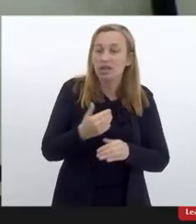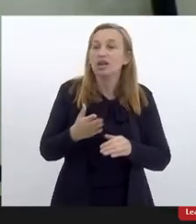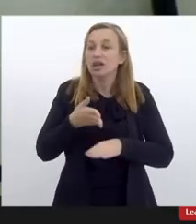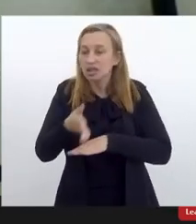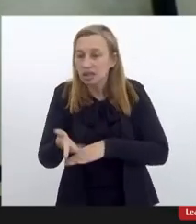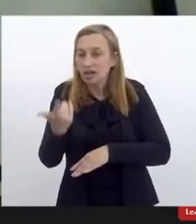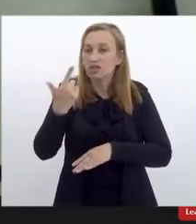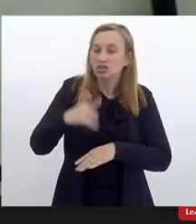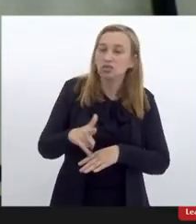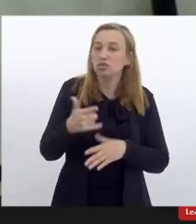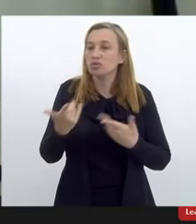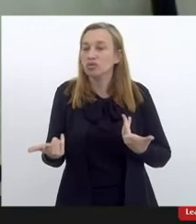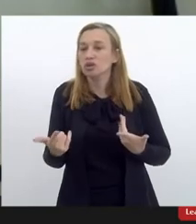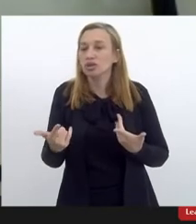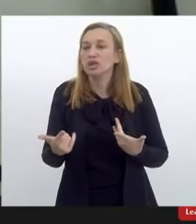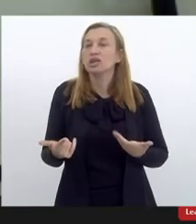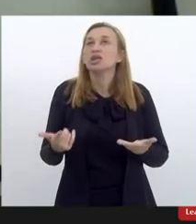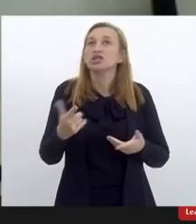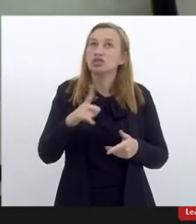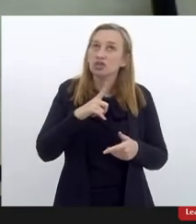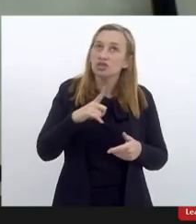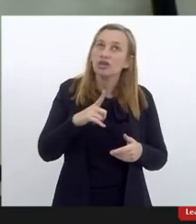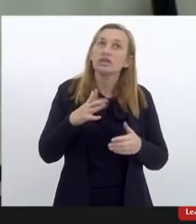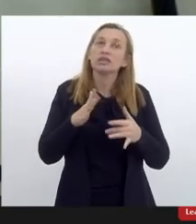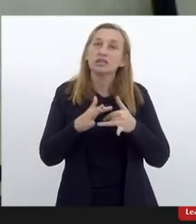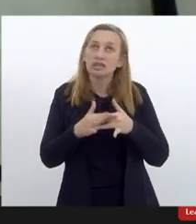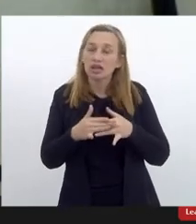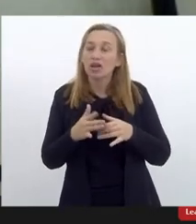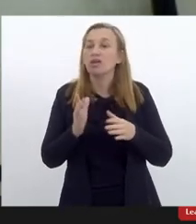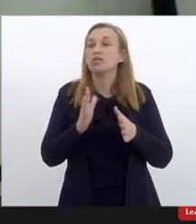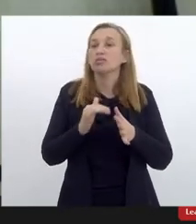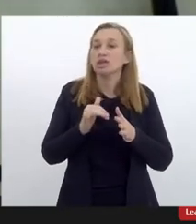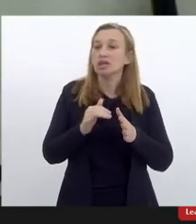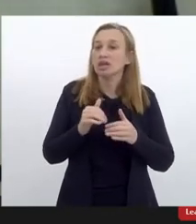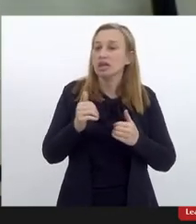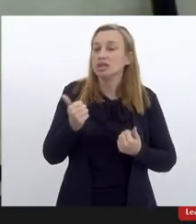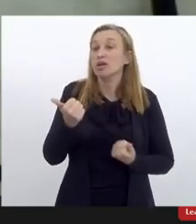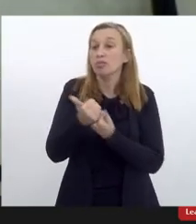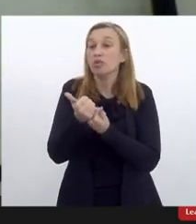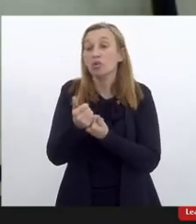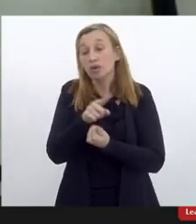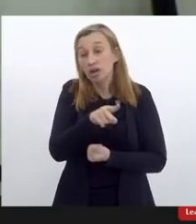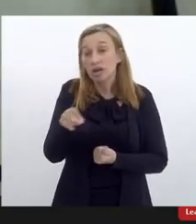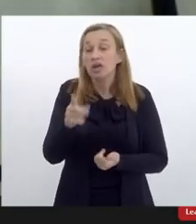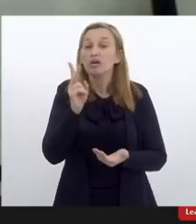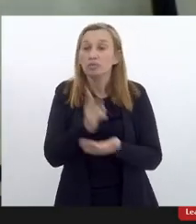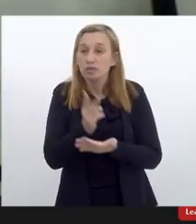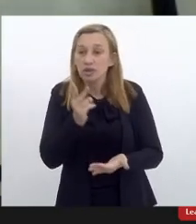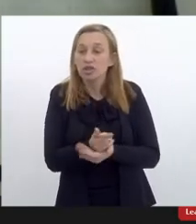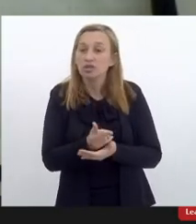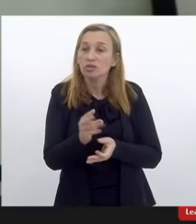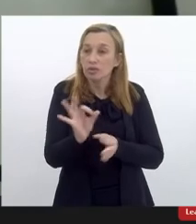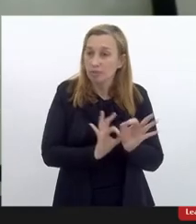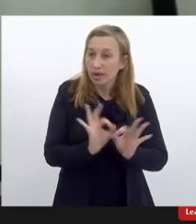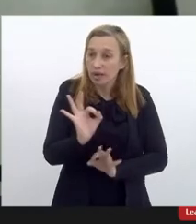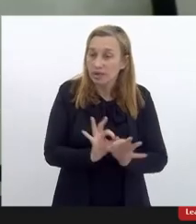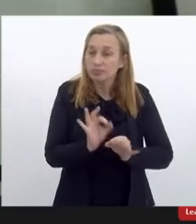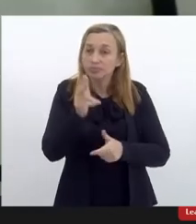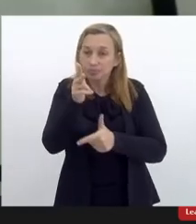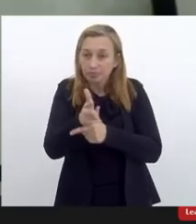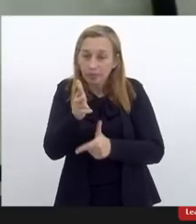entrar novamente. Então, nós tivemos esse canal para dar essa assessoria para eles, apesar de termos montado